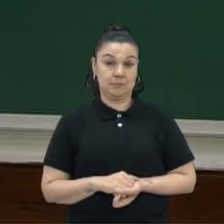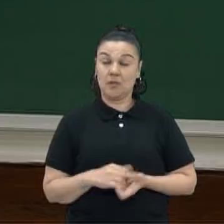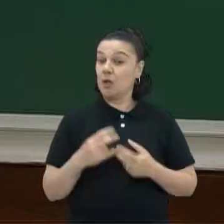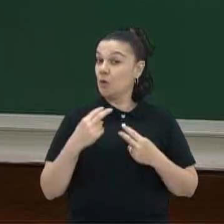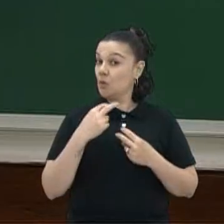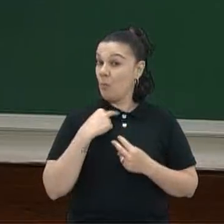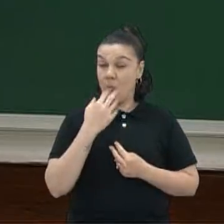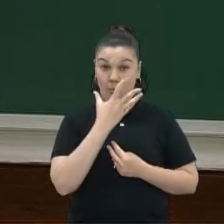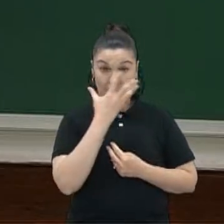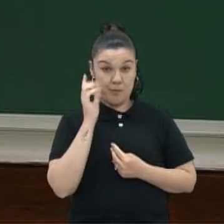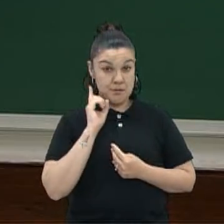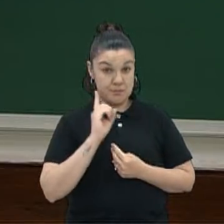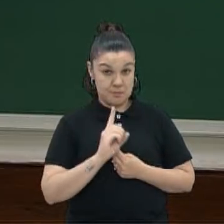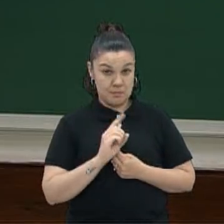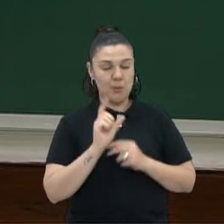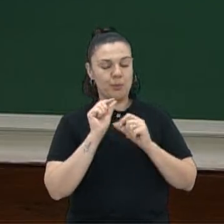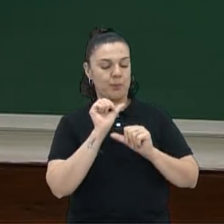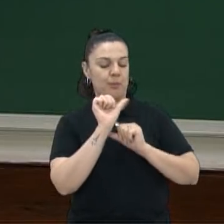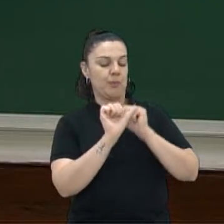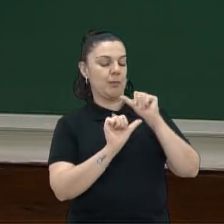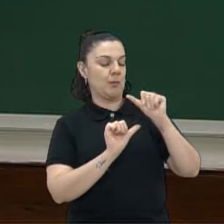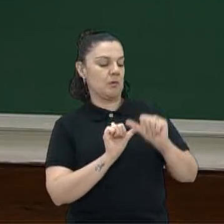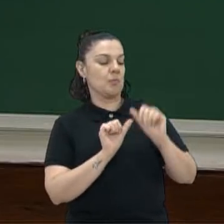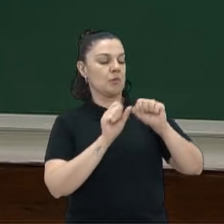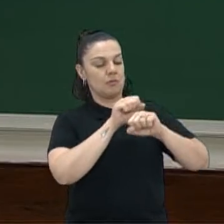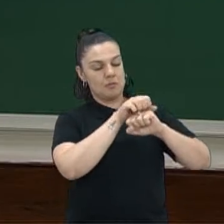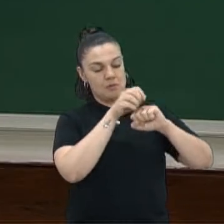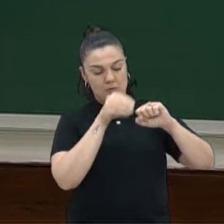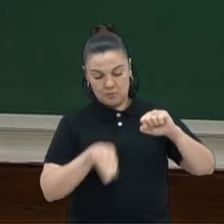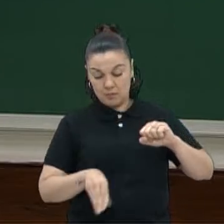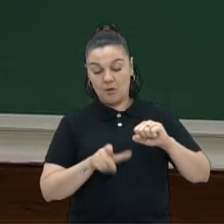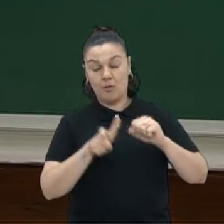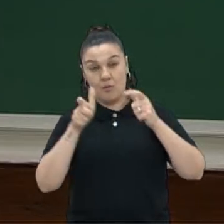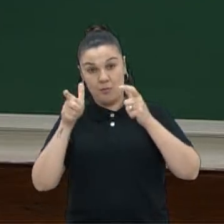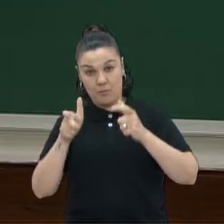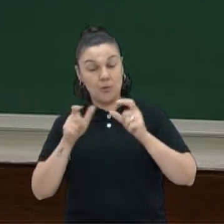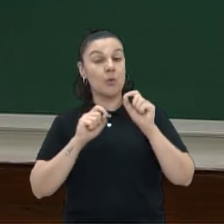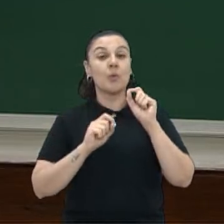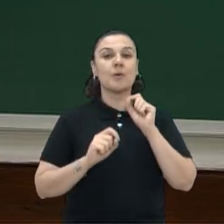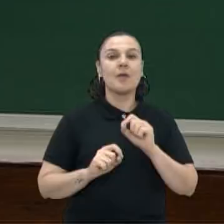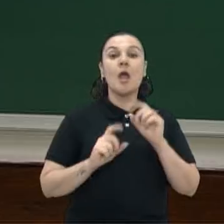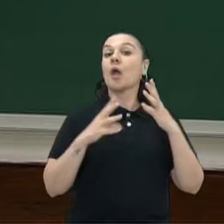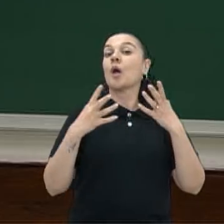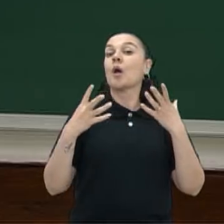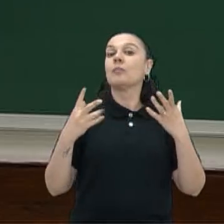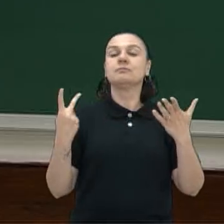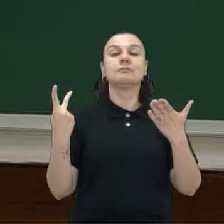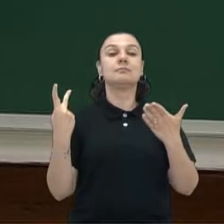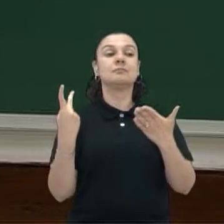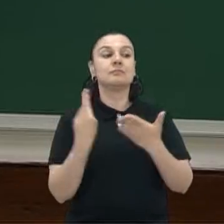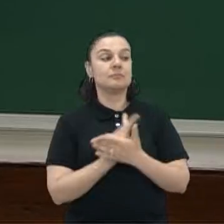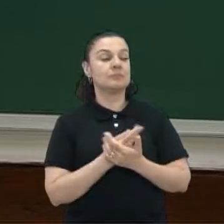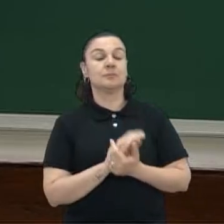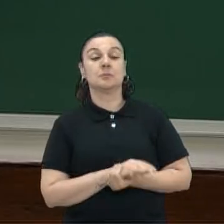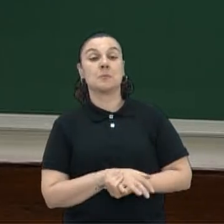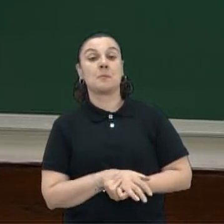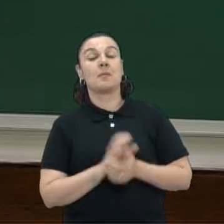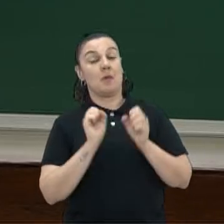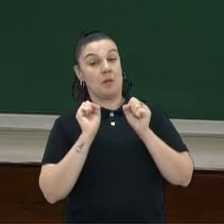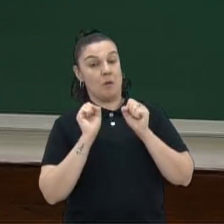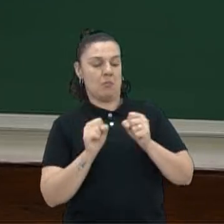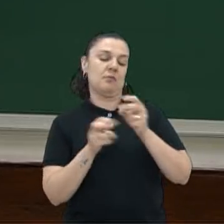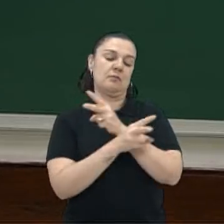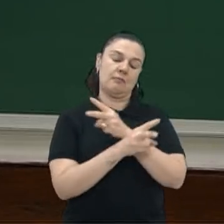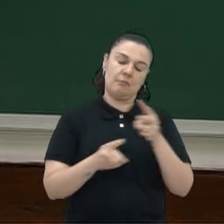podemos esquecer isso. O que muda de um tipo de erosão para o outro é o agente causador dela, que pode ser